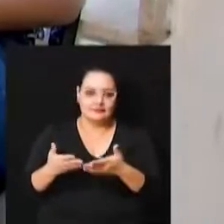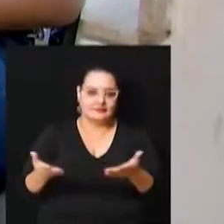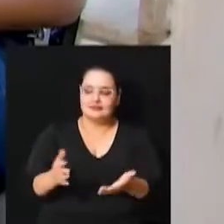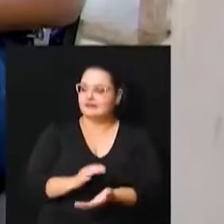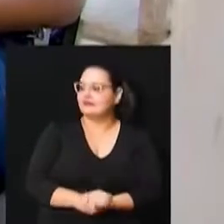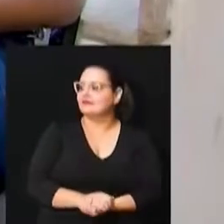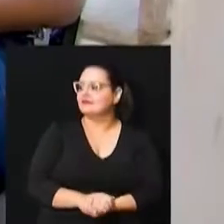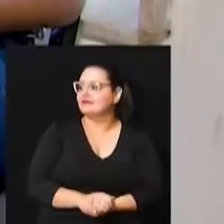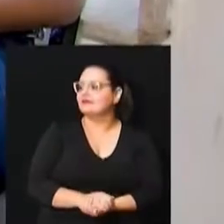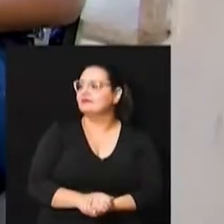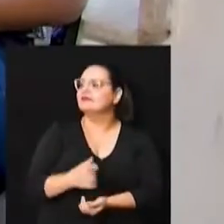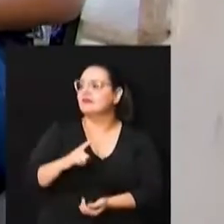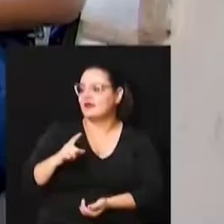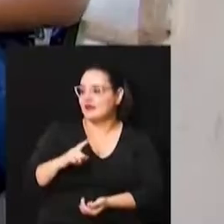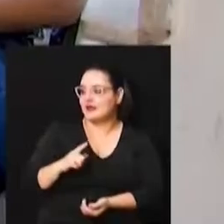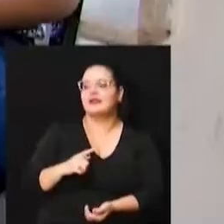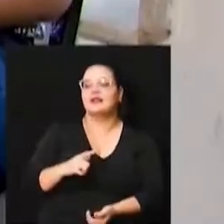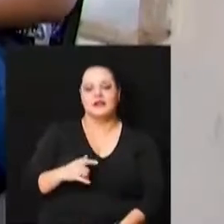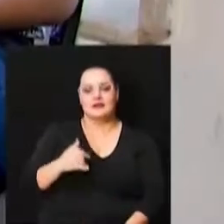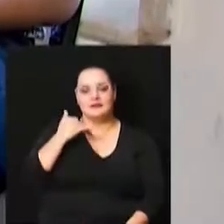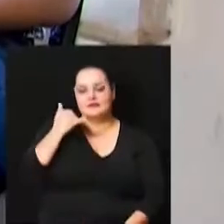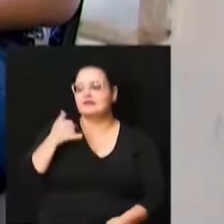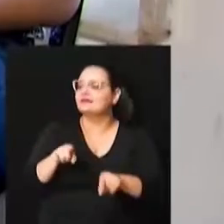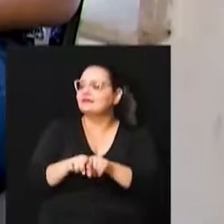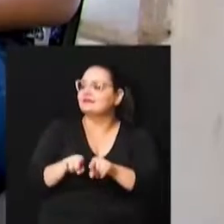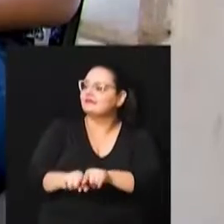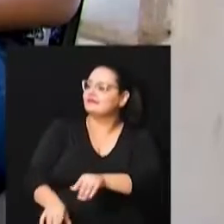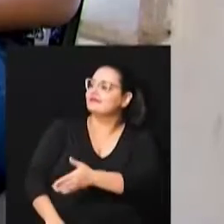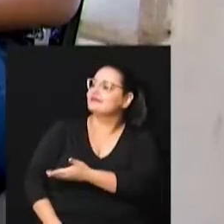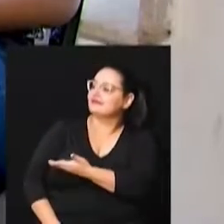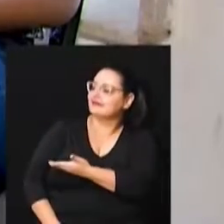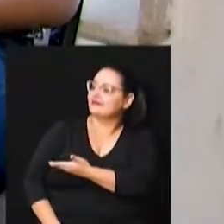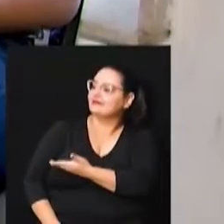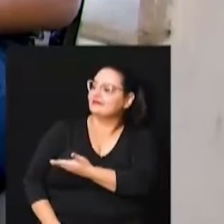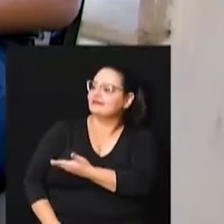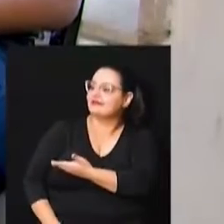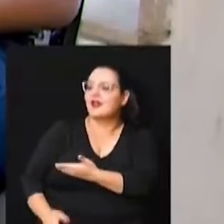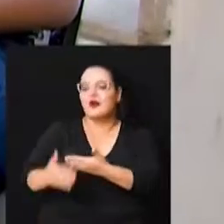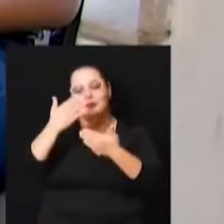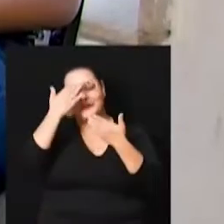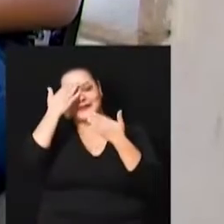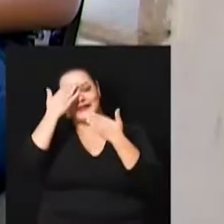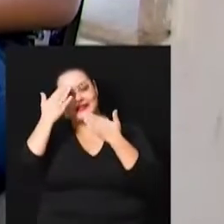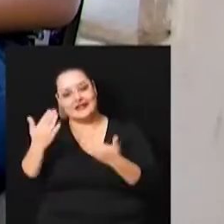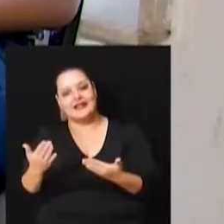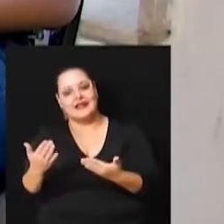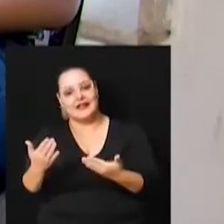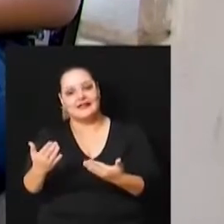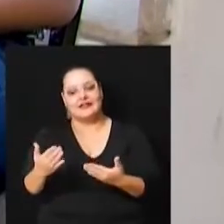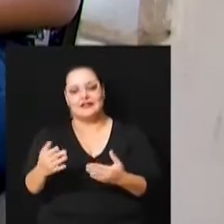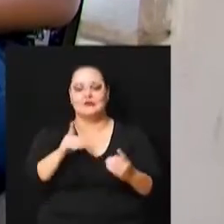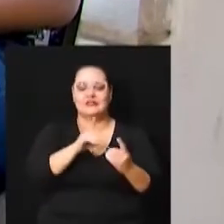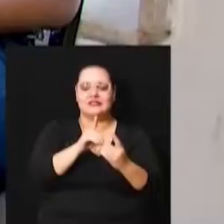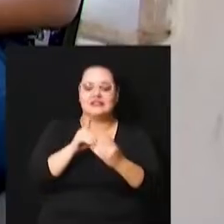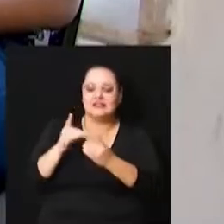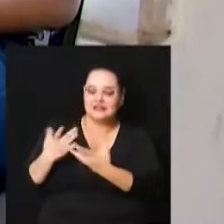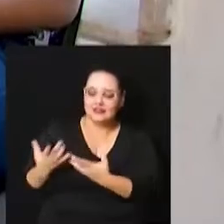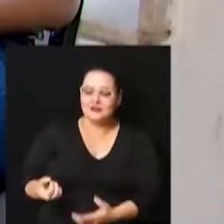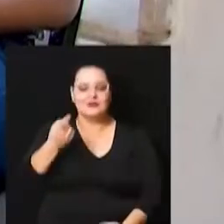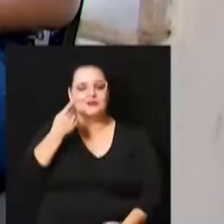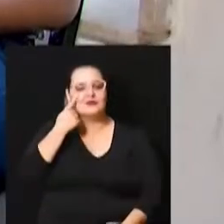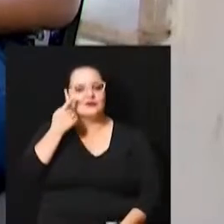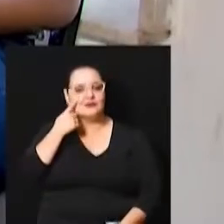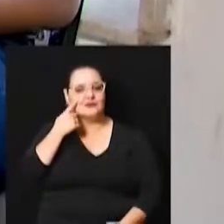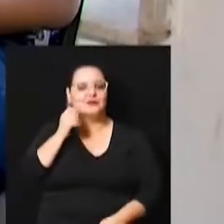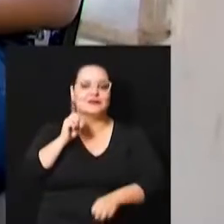disponível para... Lá tem seu telefone? Lá tem também. Tá bom. Beleza, muito obrigado por atender, não é, a equipe aqui do De Olho